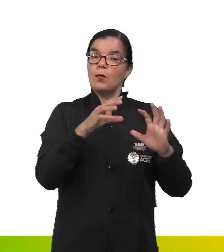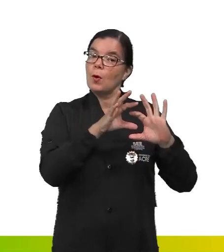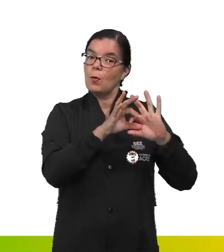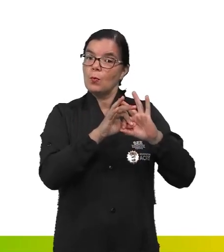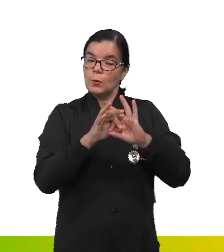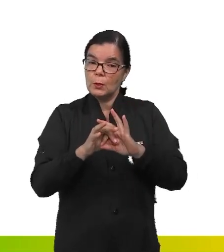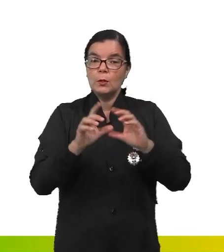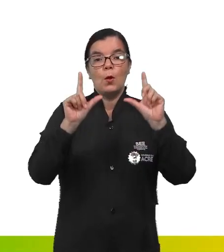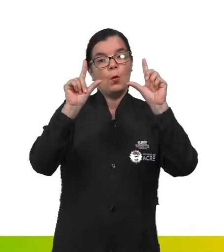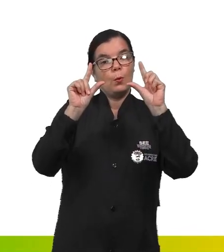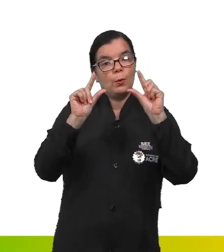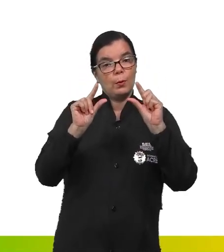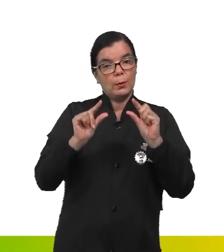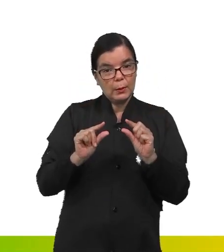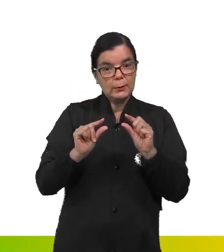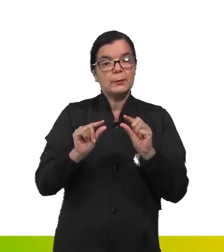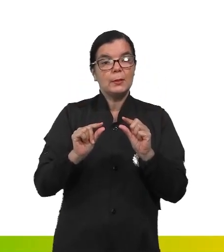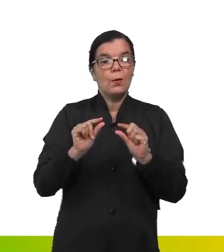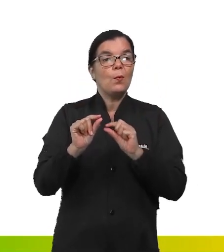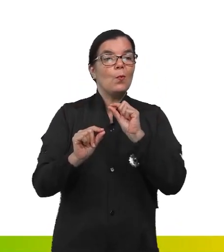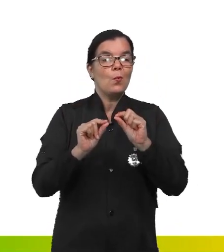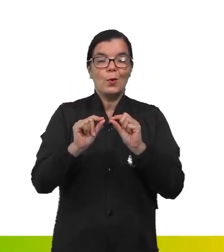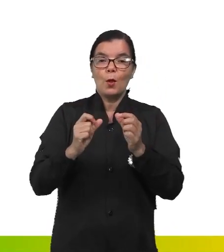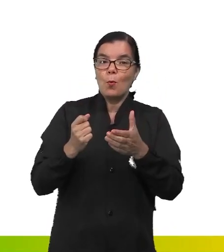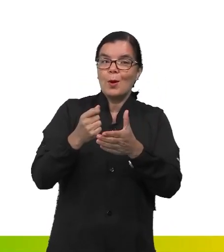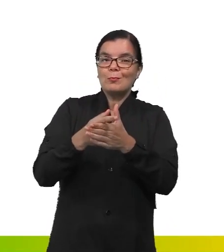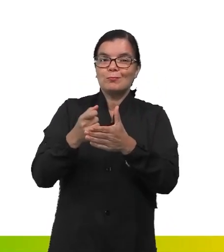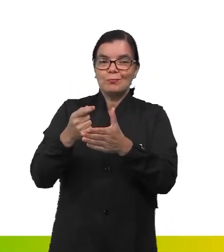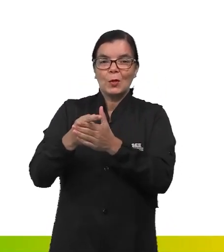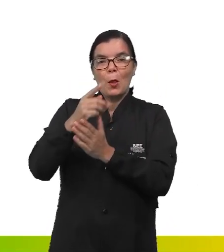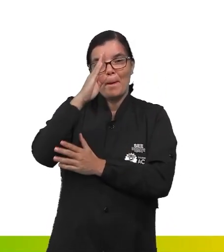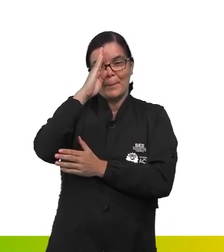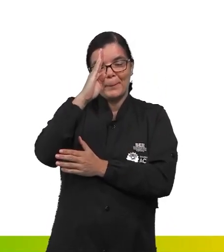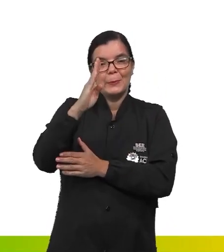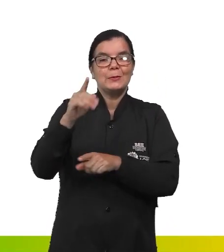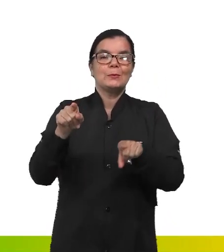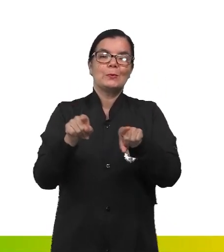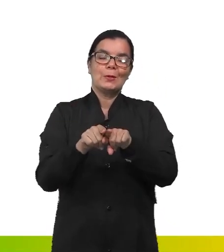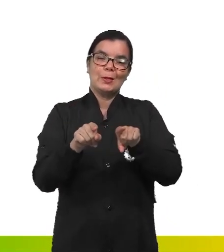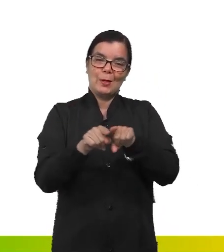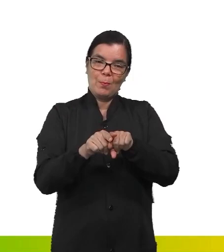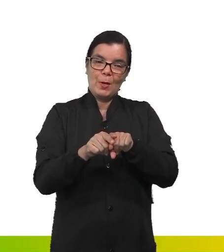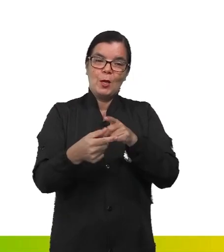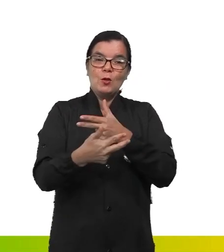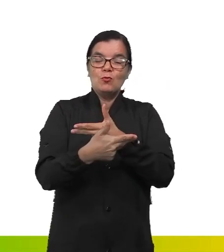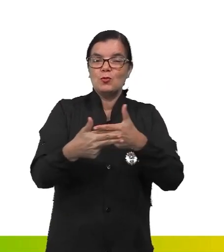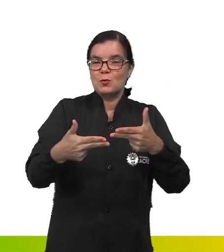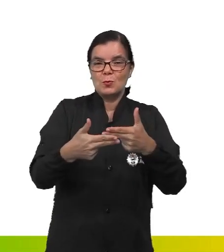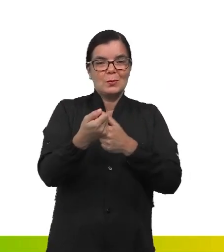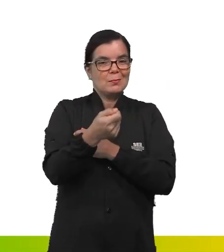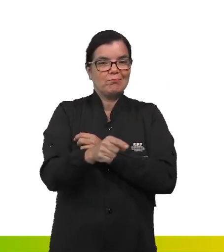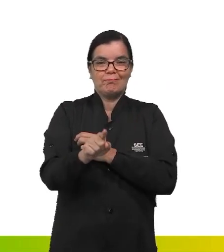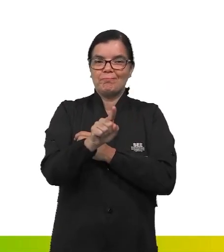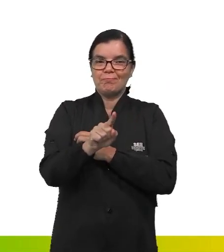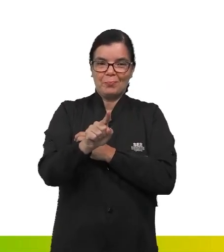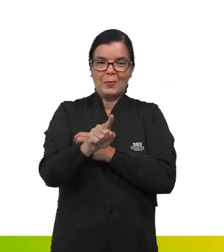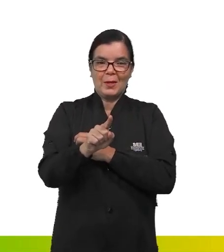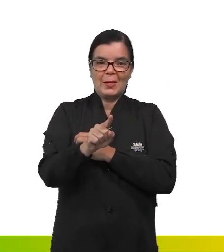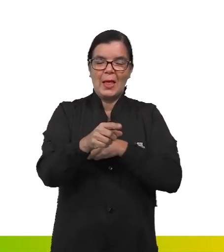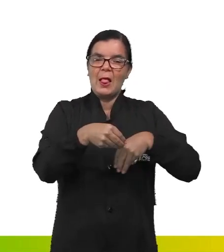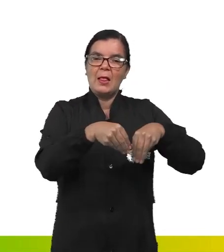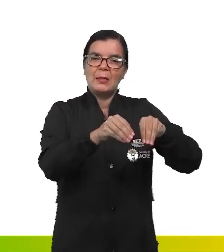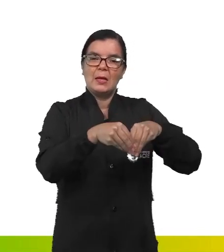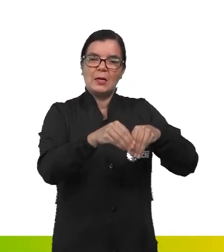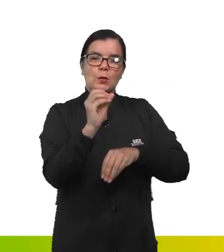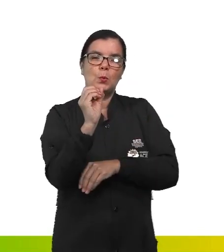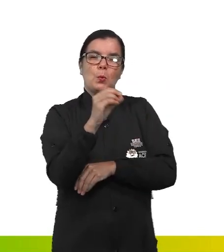aula, reduzir o consumo, principalmente o consumo desnecessário,